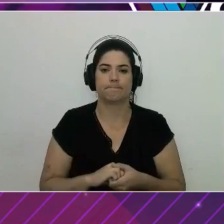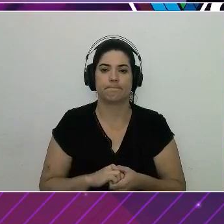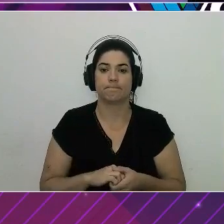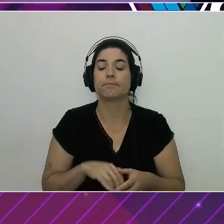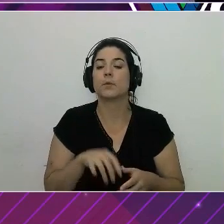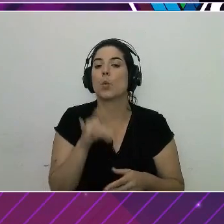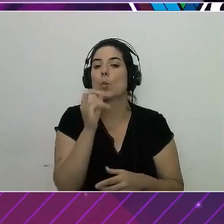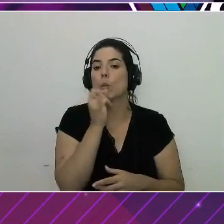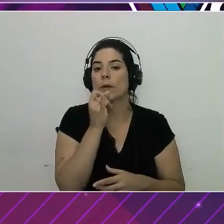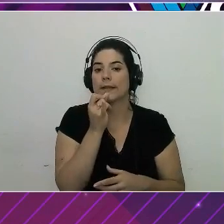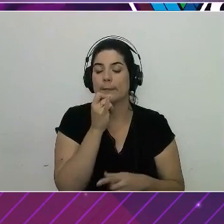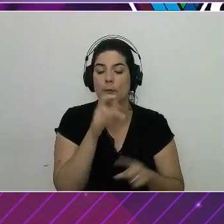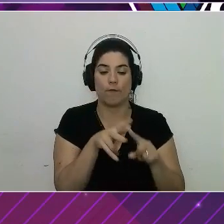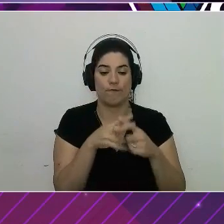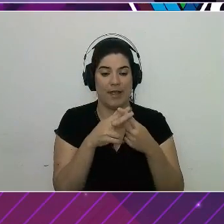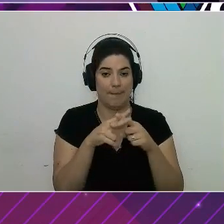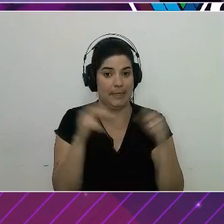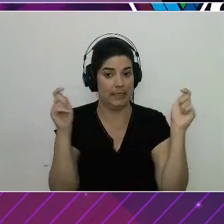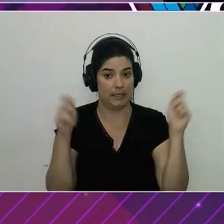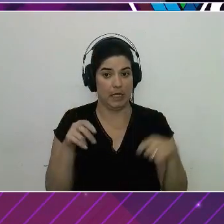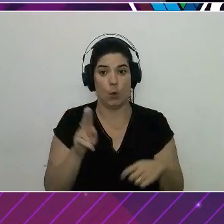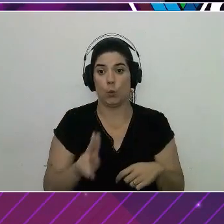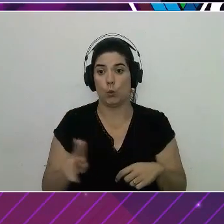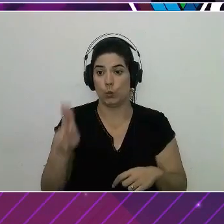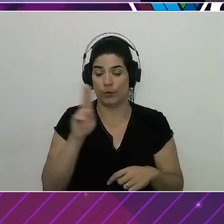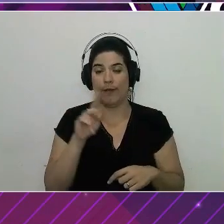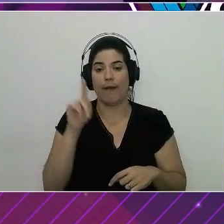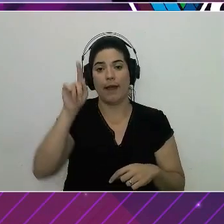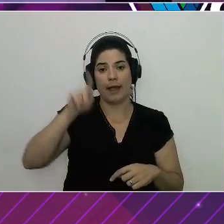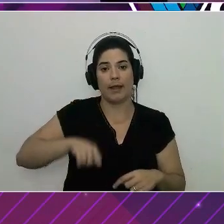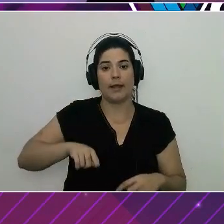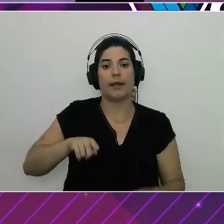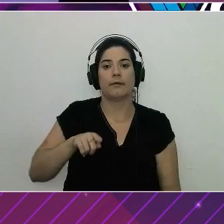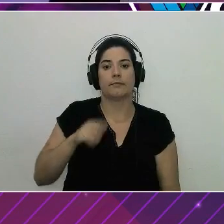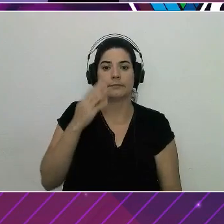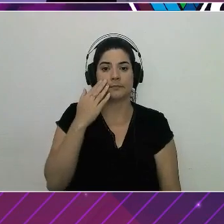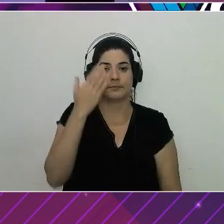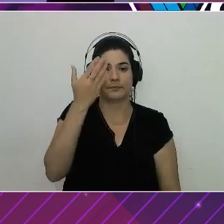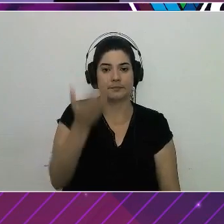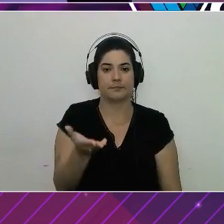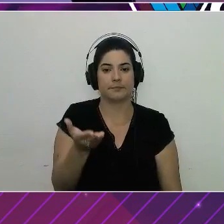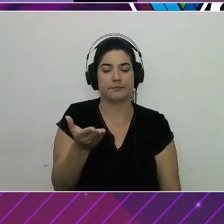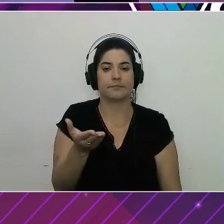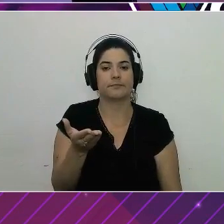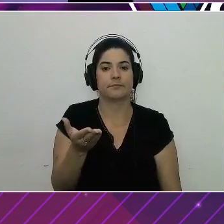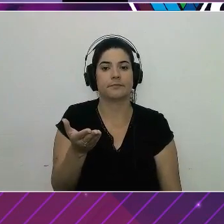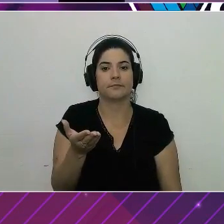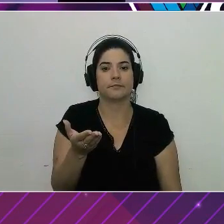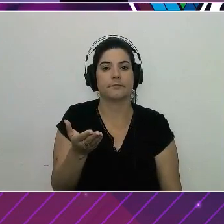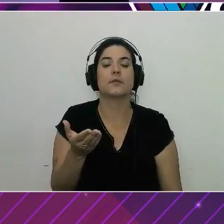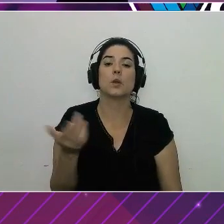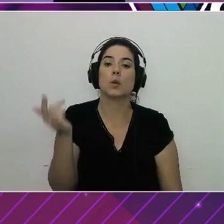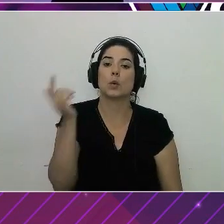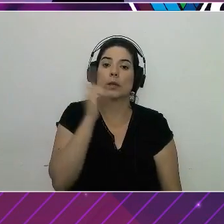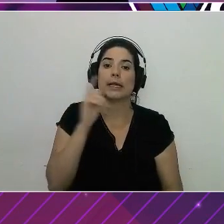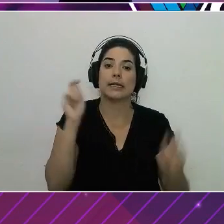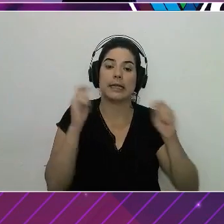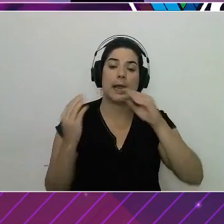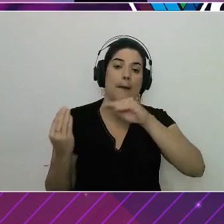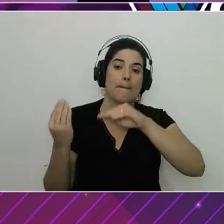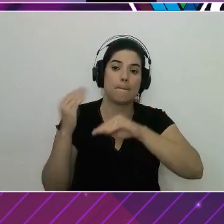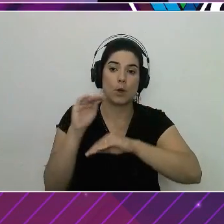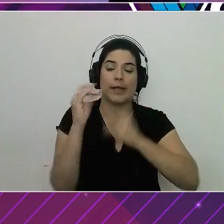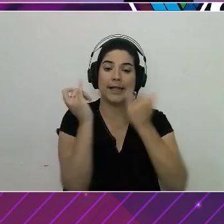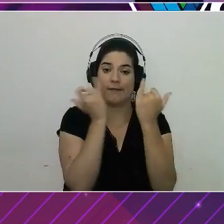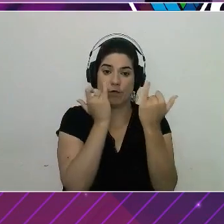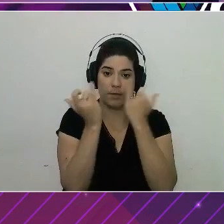mercado que a gente pode utilizar para isso é o Jaeger. No Jaeger, você consegue submeter as informações de traces